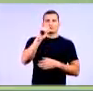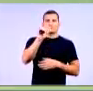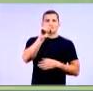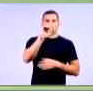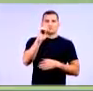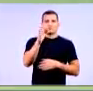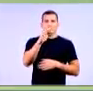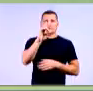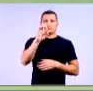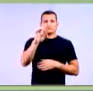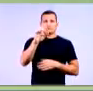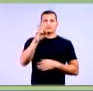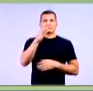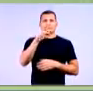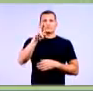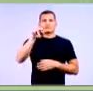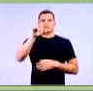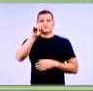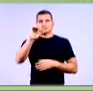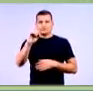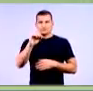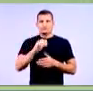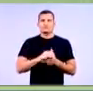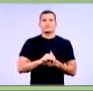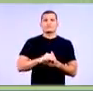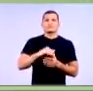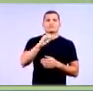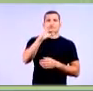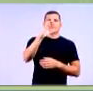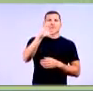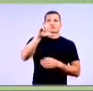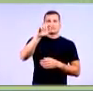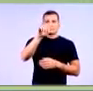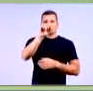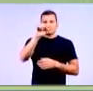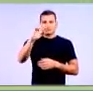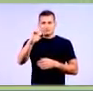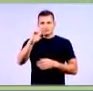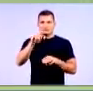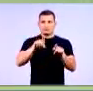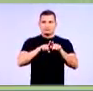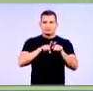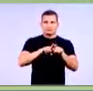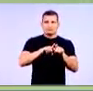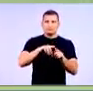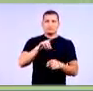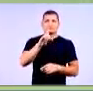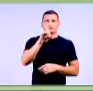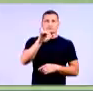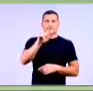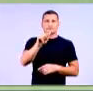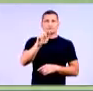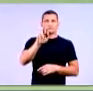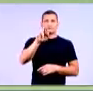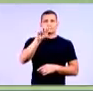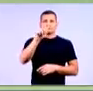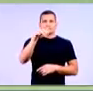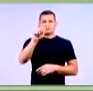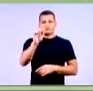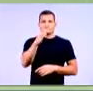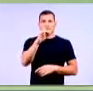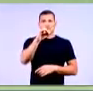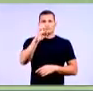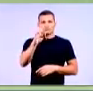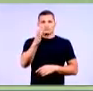uso, diagrama de classe e diagrama de interação, ou então diagrama de sequência. Foram os diagramas que